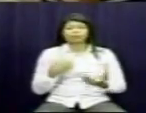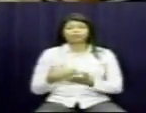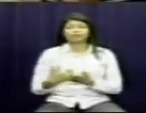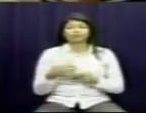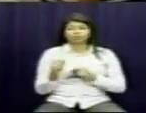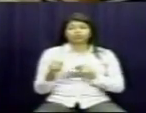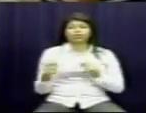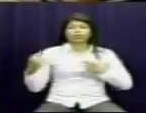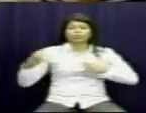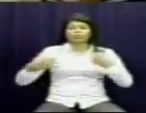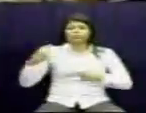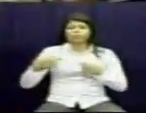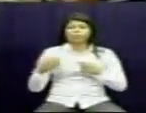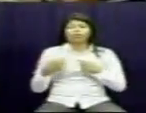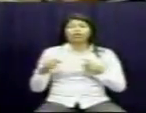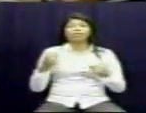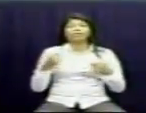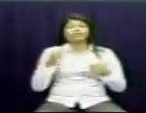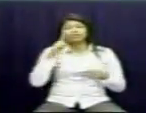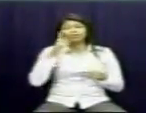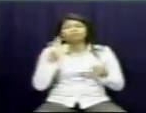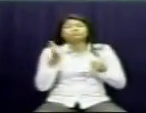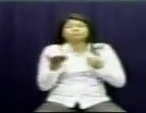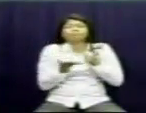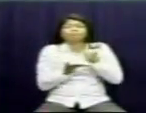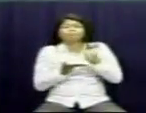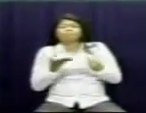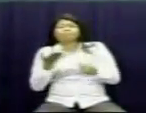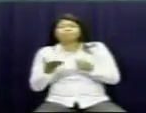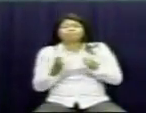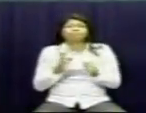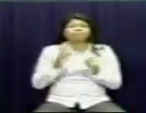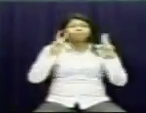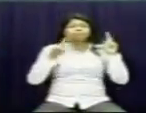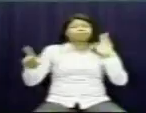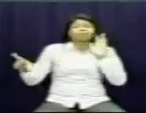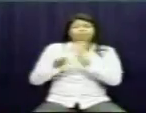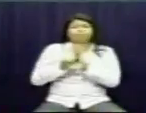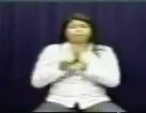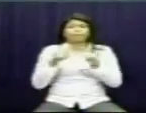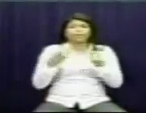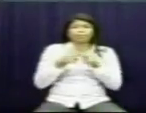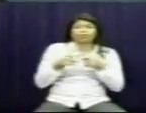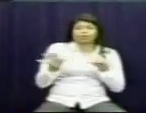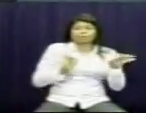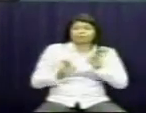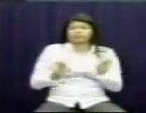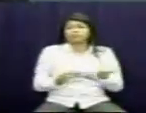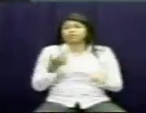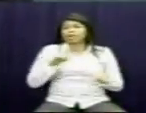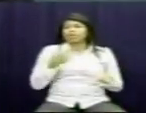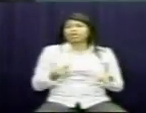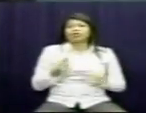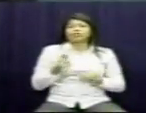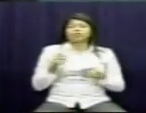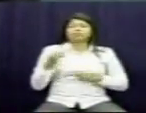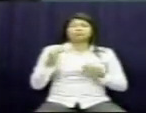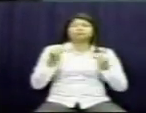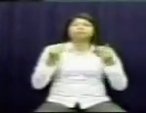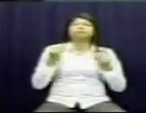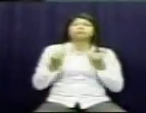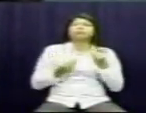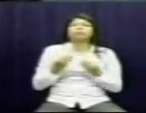lei. Porque nem a proposta do senador Roberto Requião e nem a proposta da senadora Vanessa